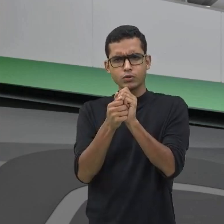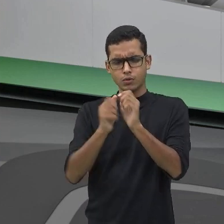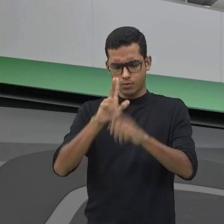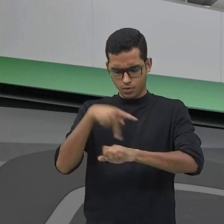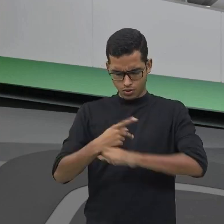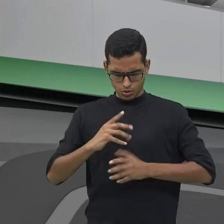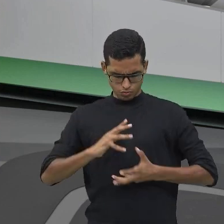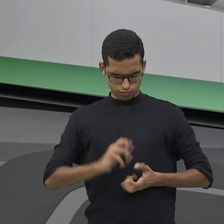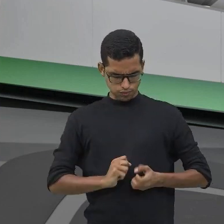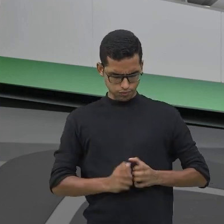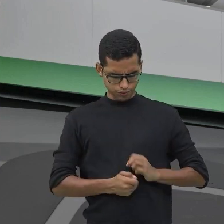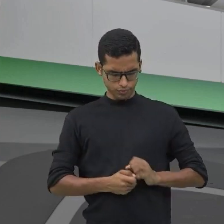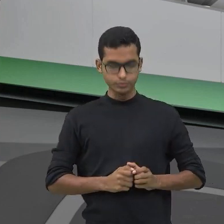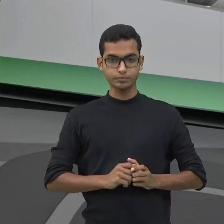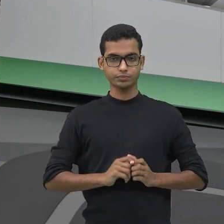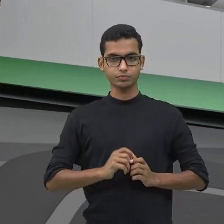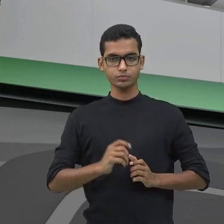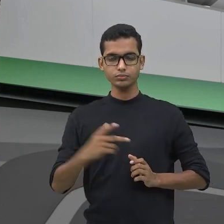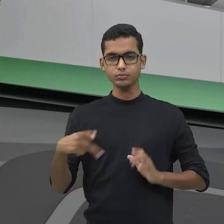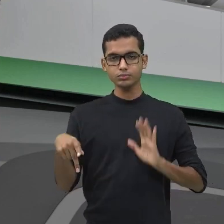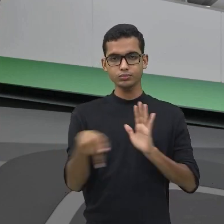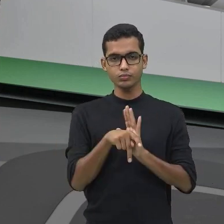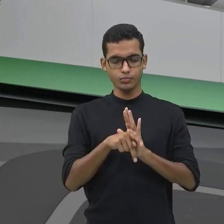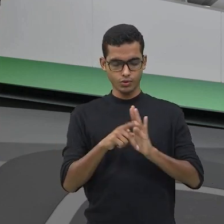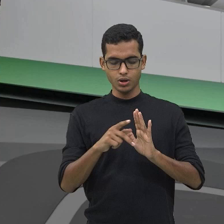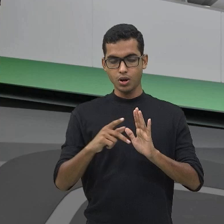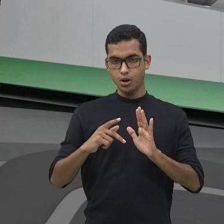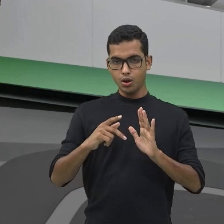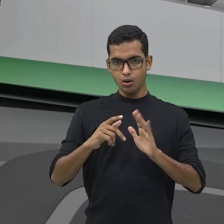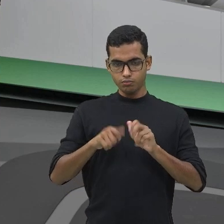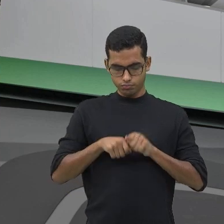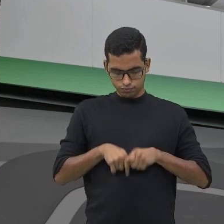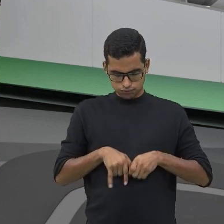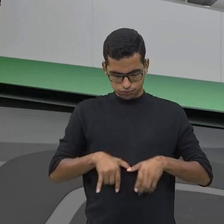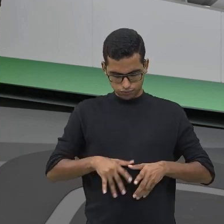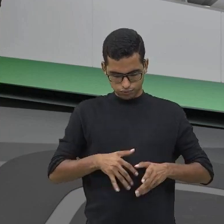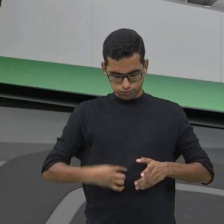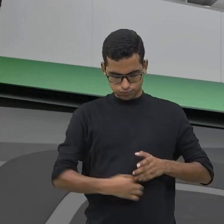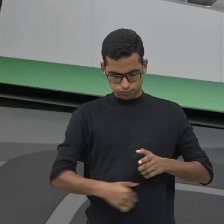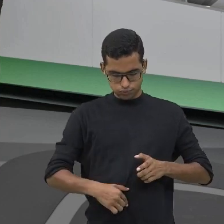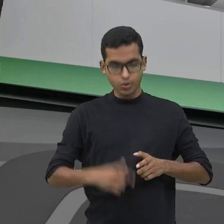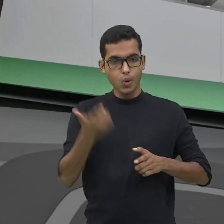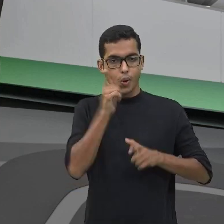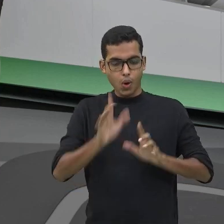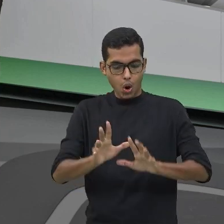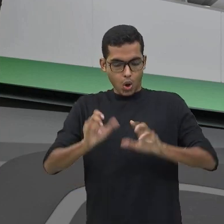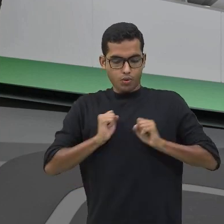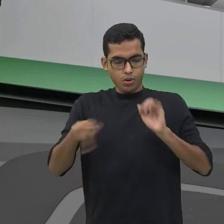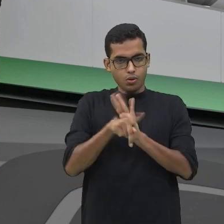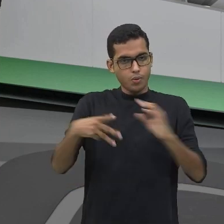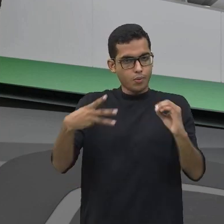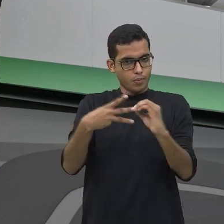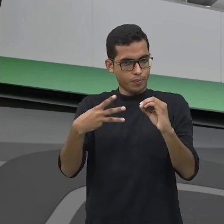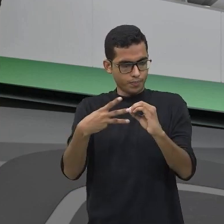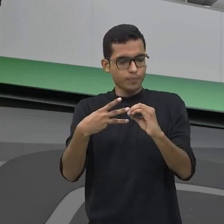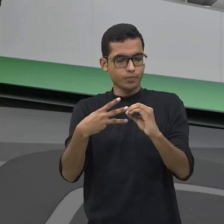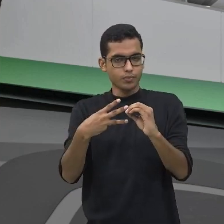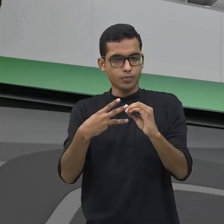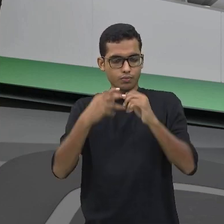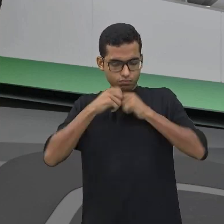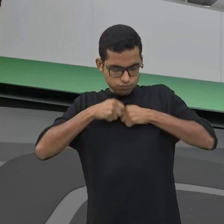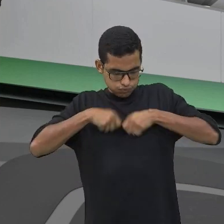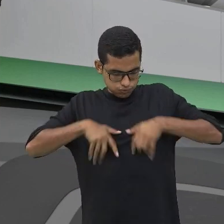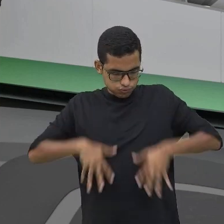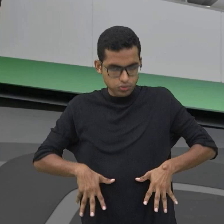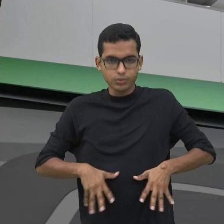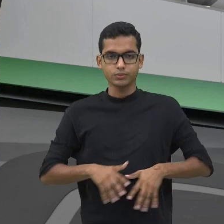os alimentos são absorvido pelas nossas células. Então, é aqui no intestino delgado que acontece a absorção dos alimentos. E o